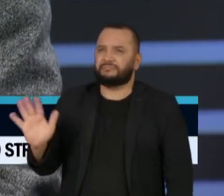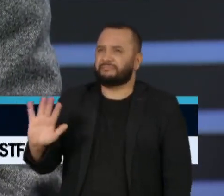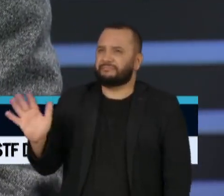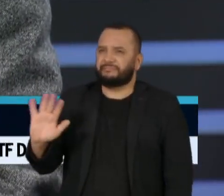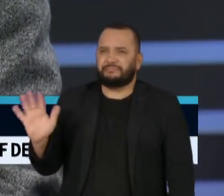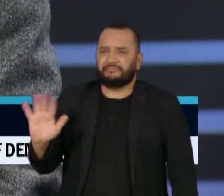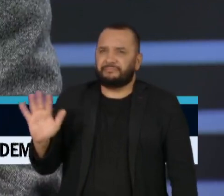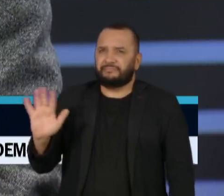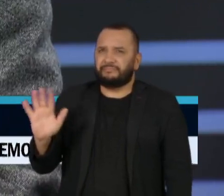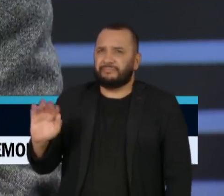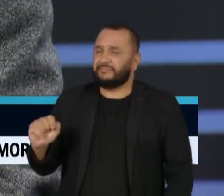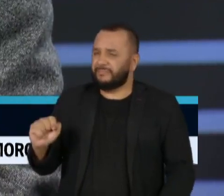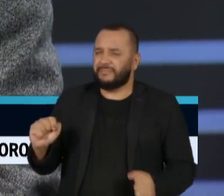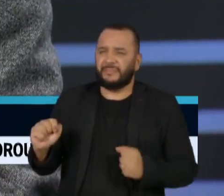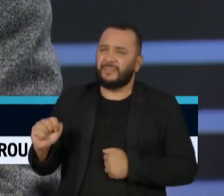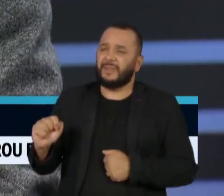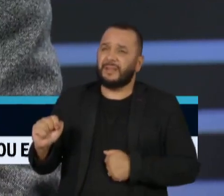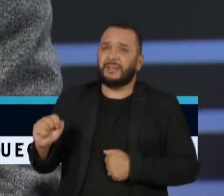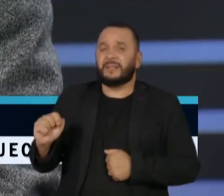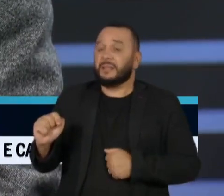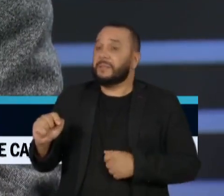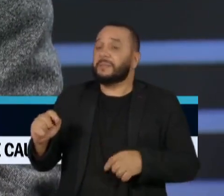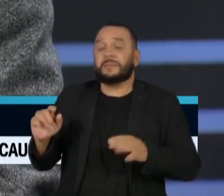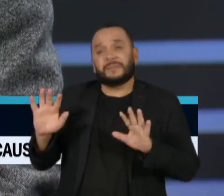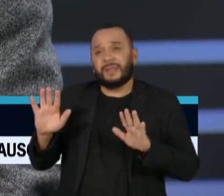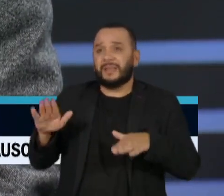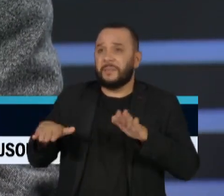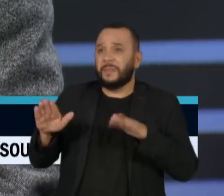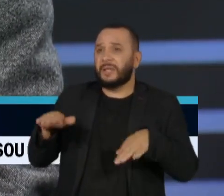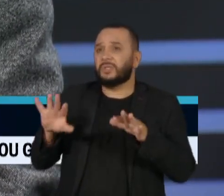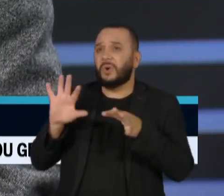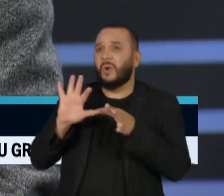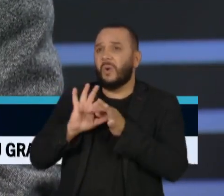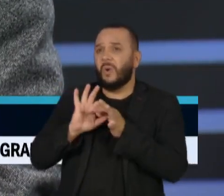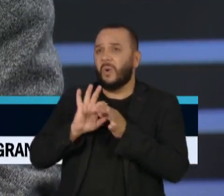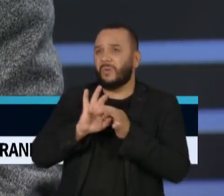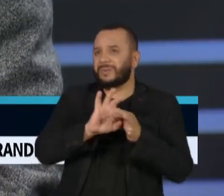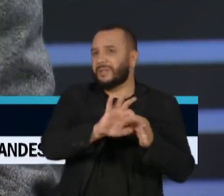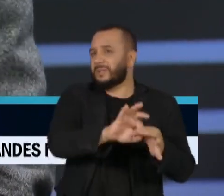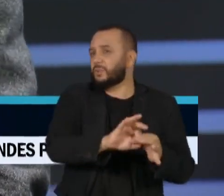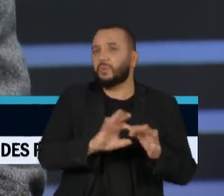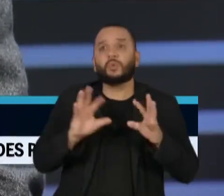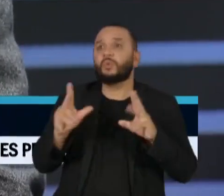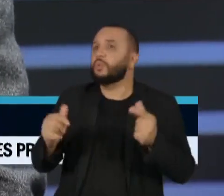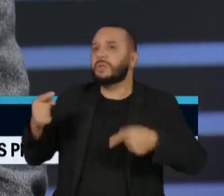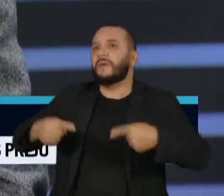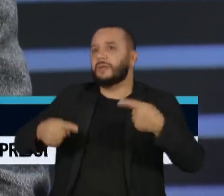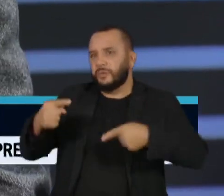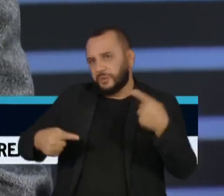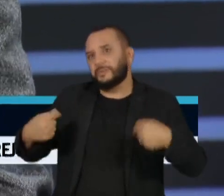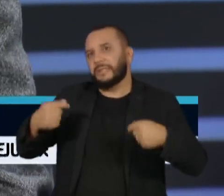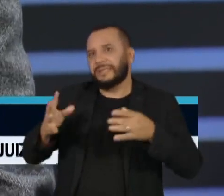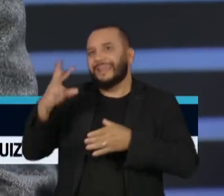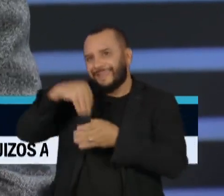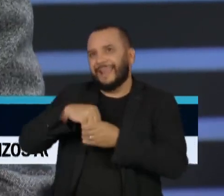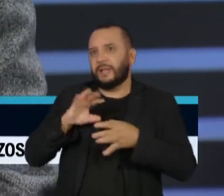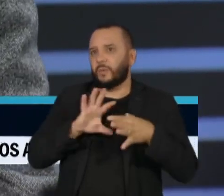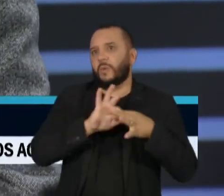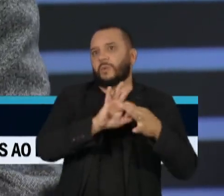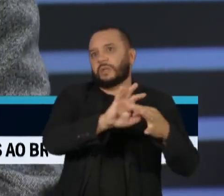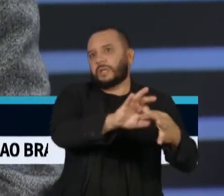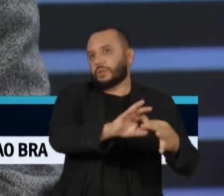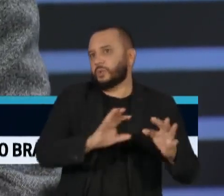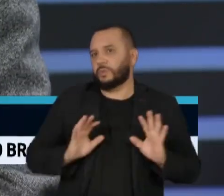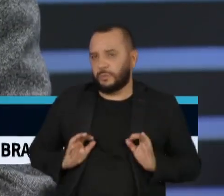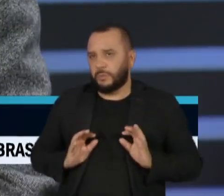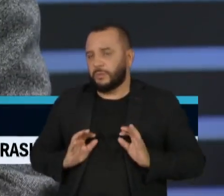você possa discutir o fora de contextos né de por exemplo você não